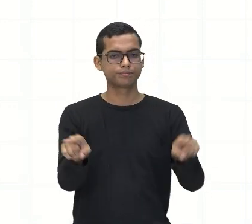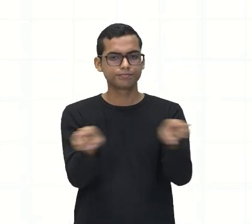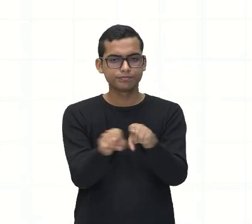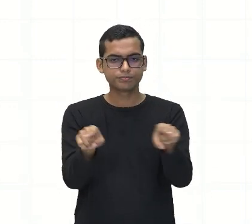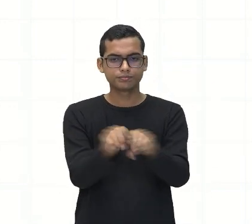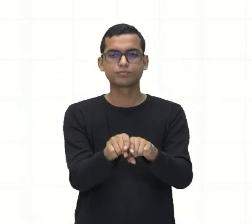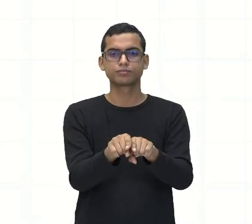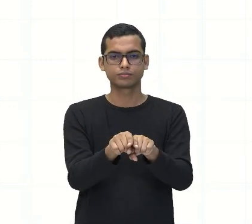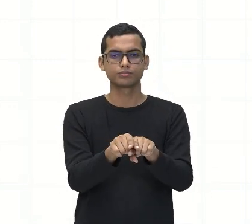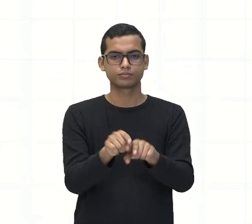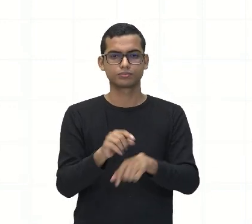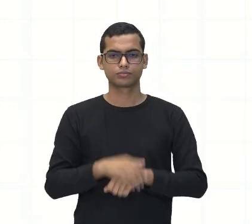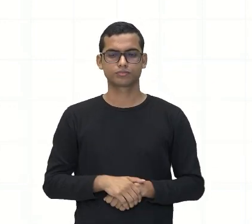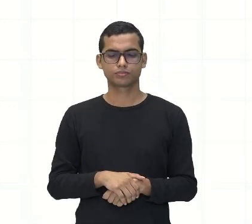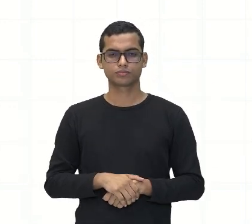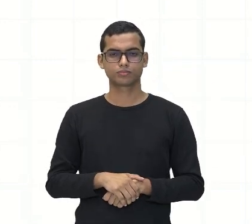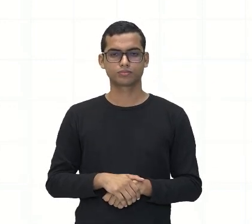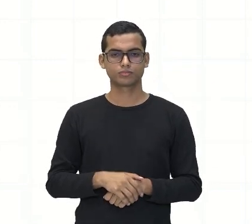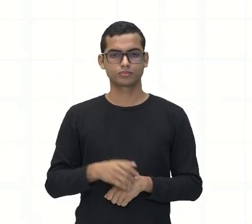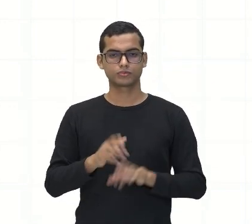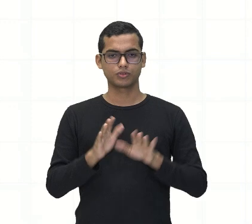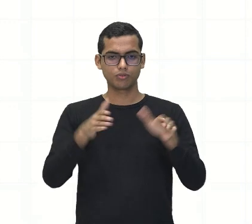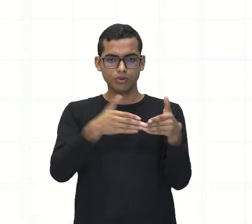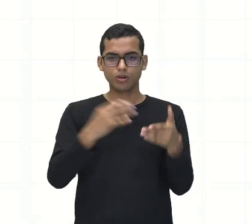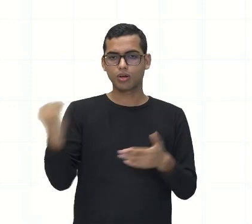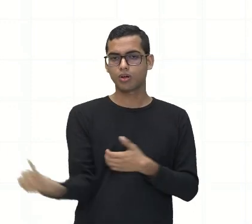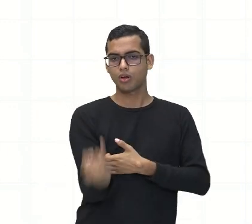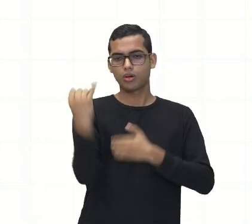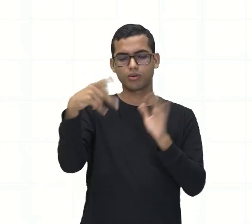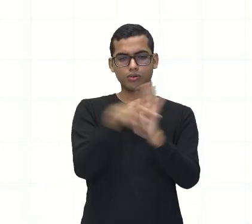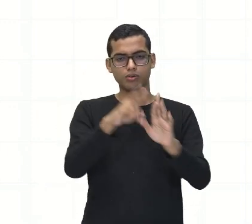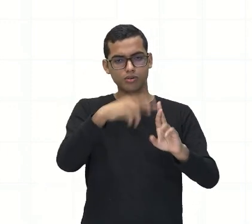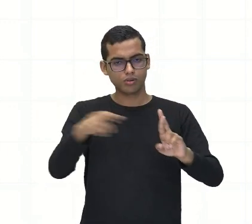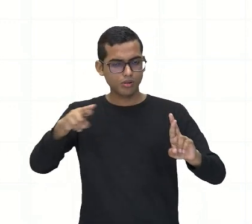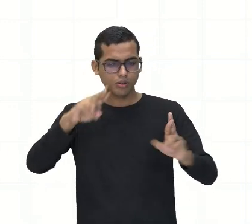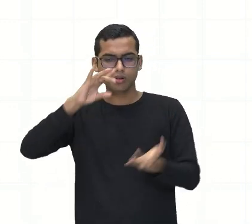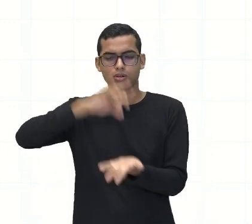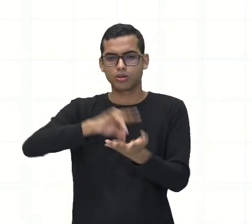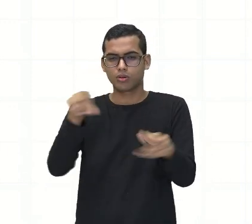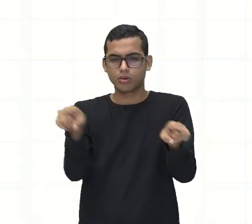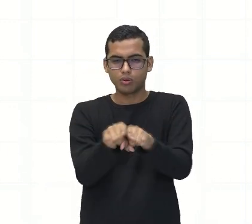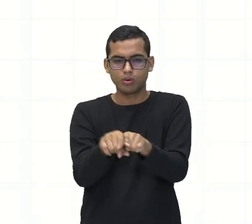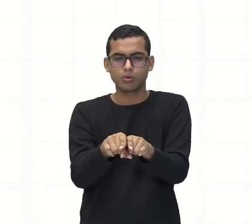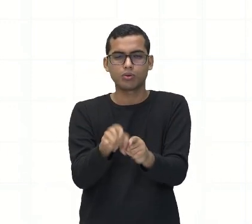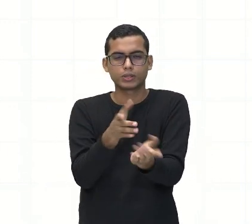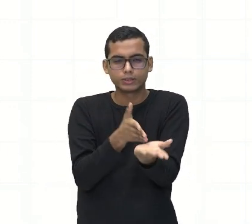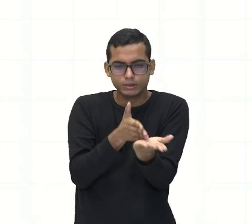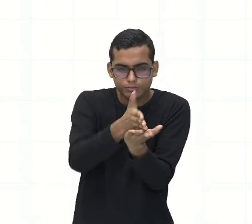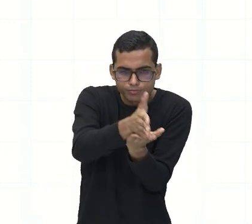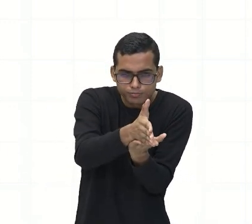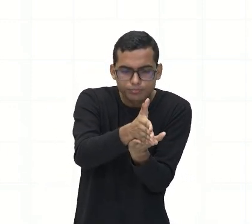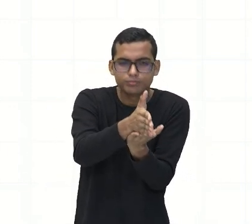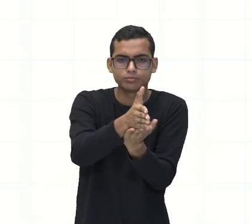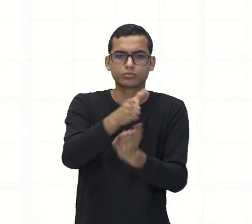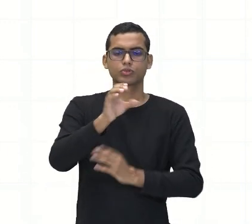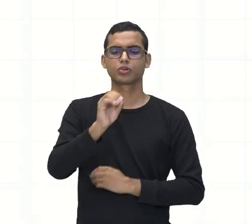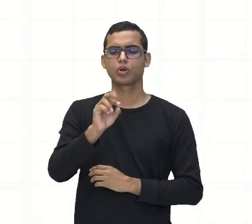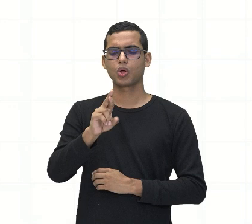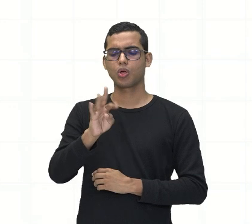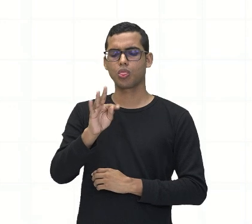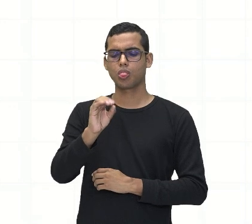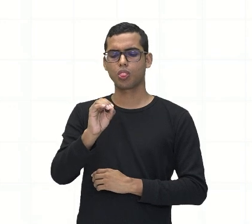para a dimensão da religião, como ortodoxia, né? O que seria